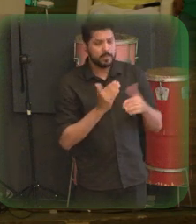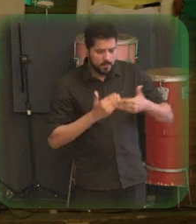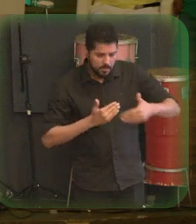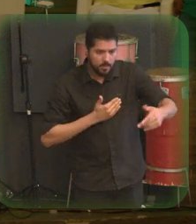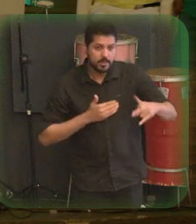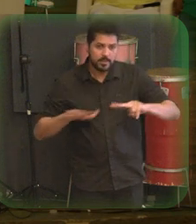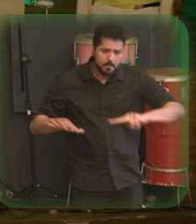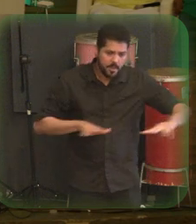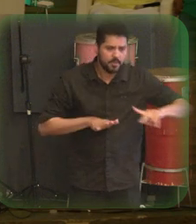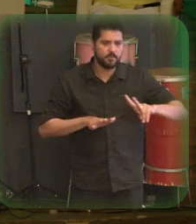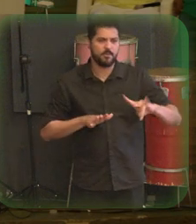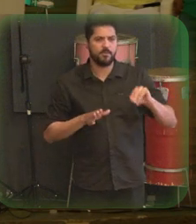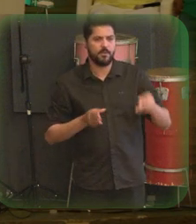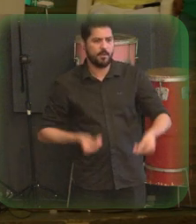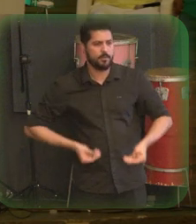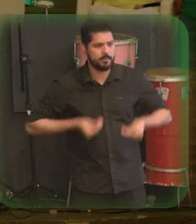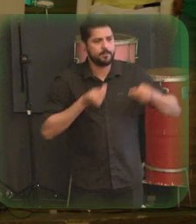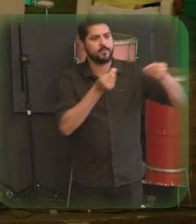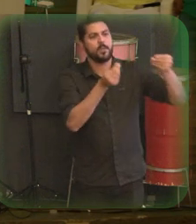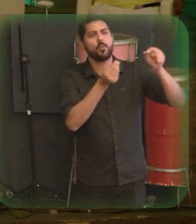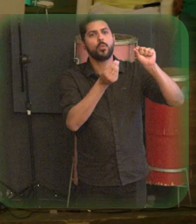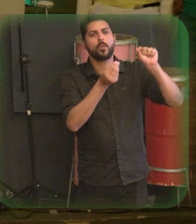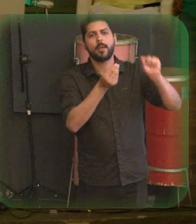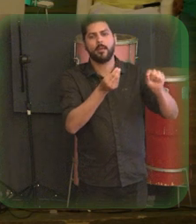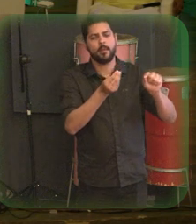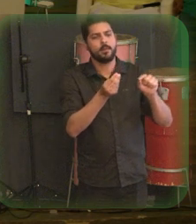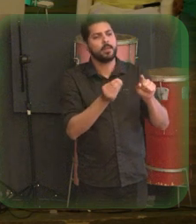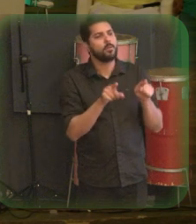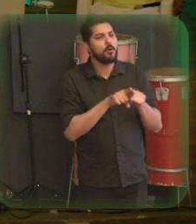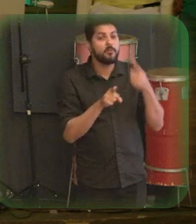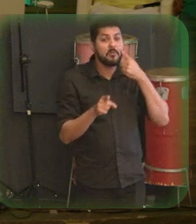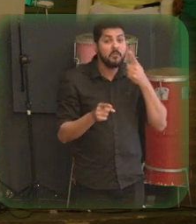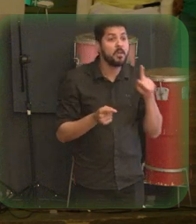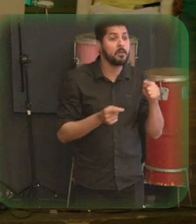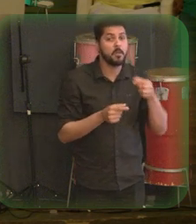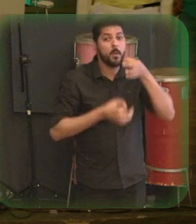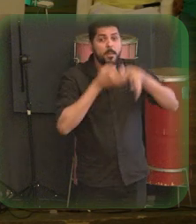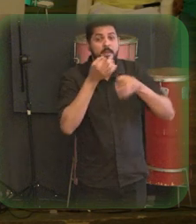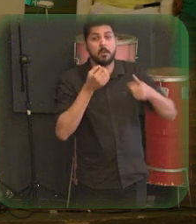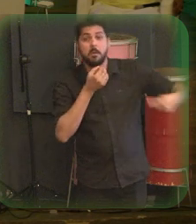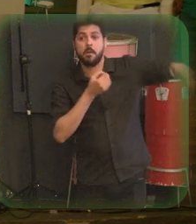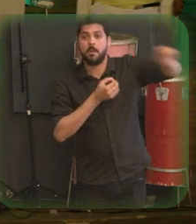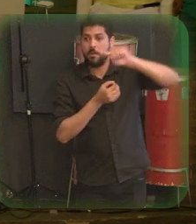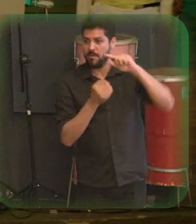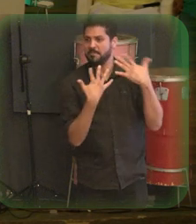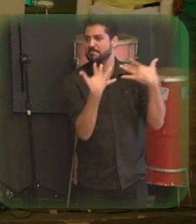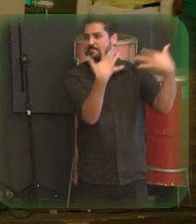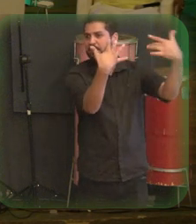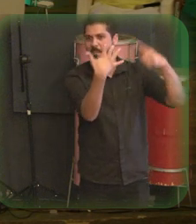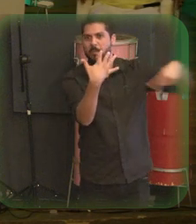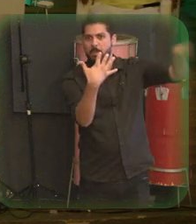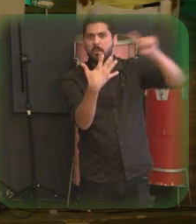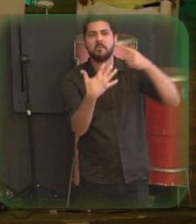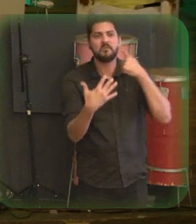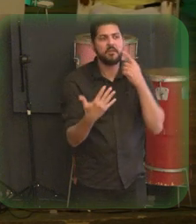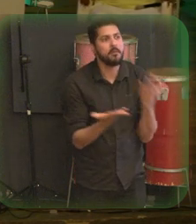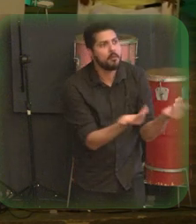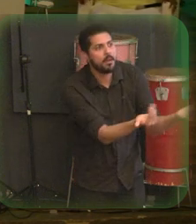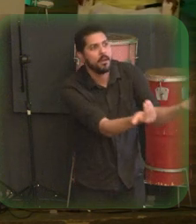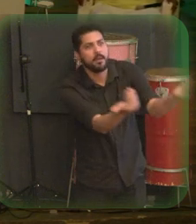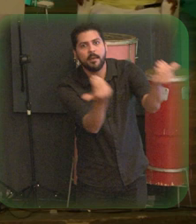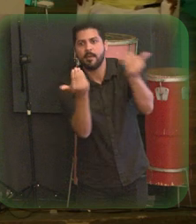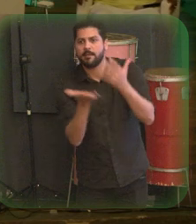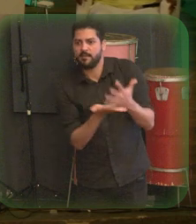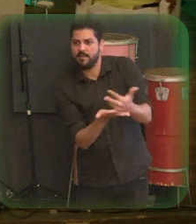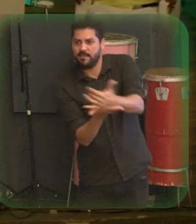essa minuta para um processo de consulta pública, mas queremos marcar, né, com a sua presença aqui, ser um